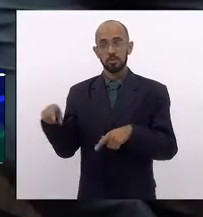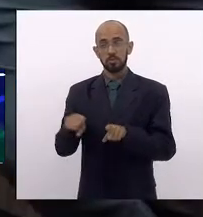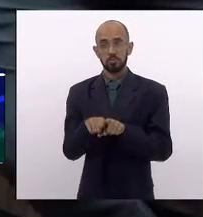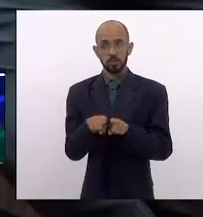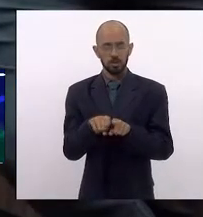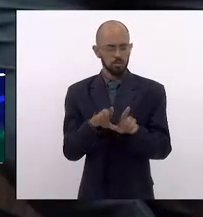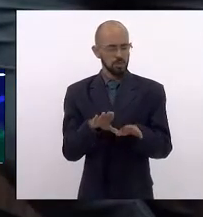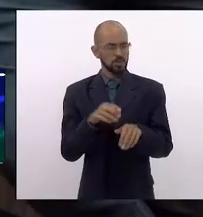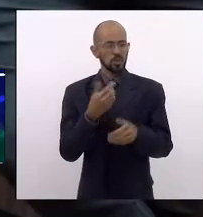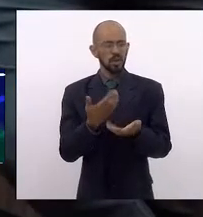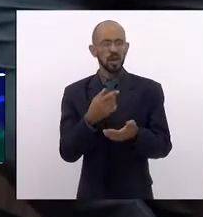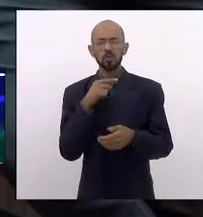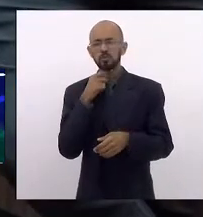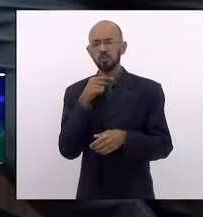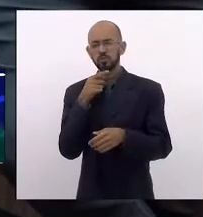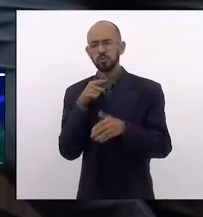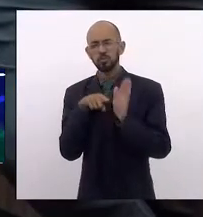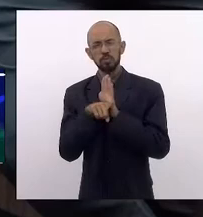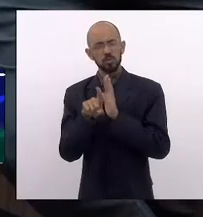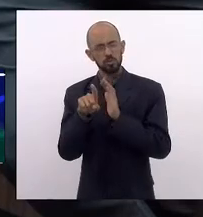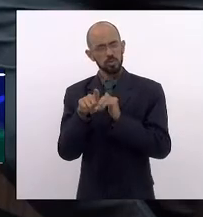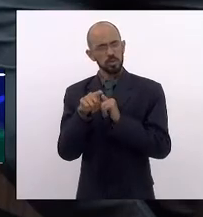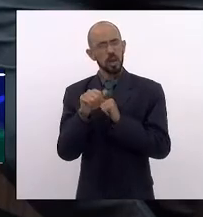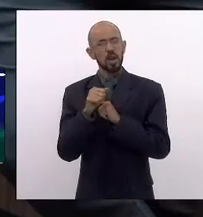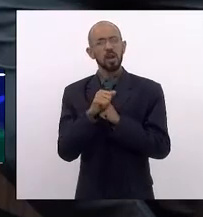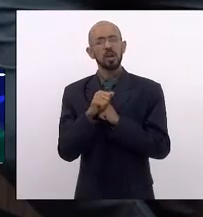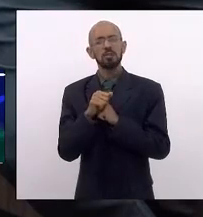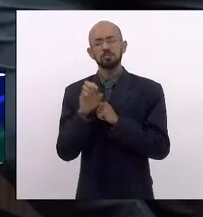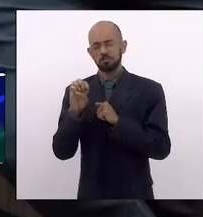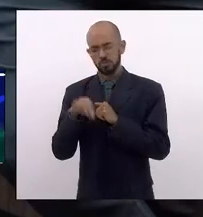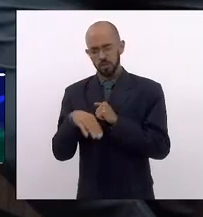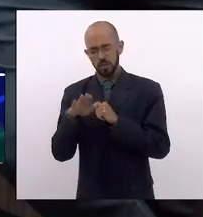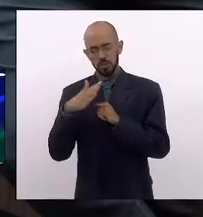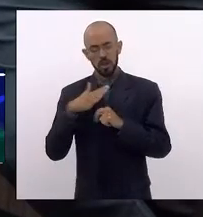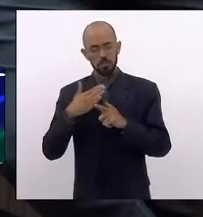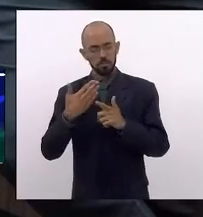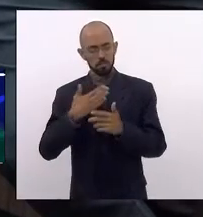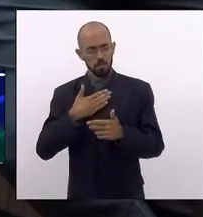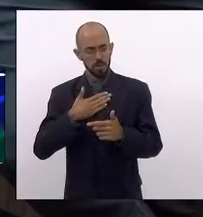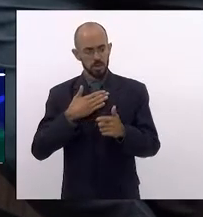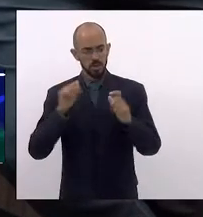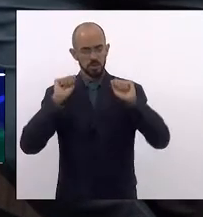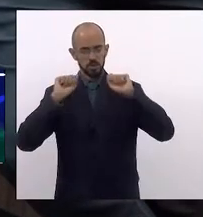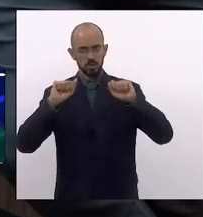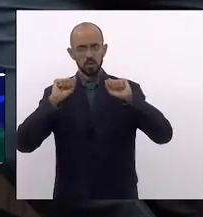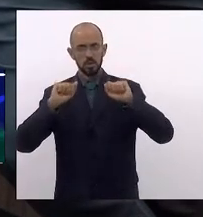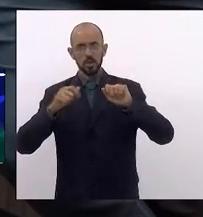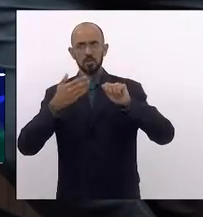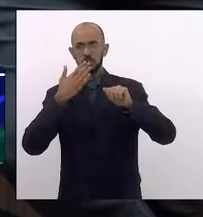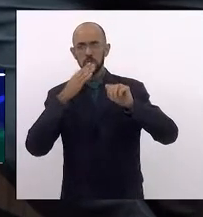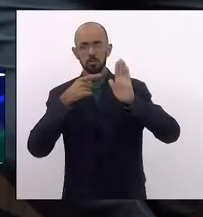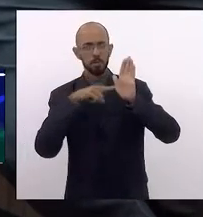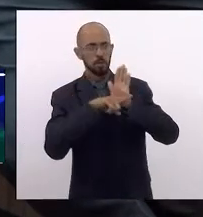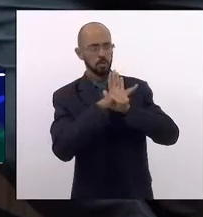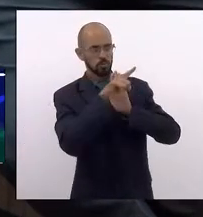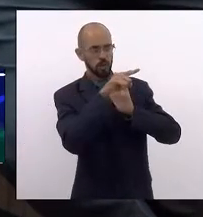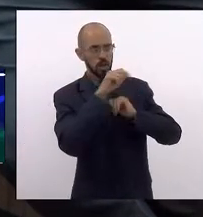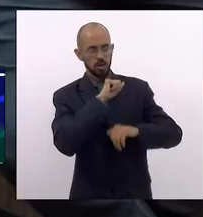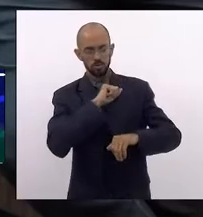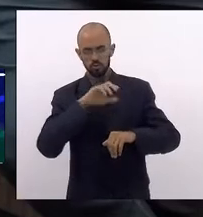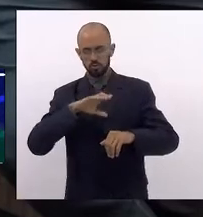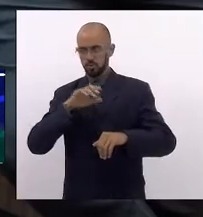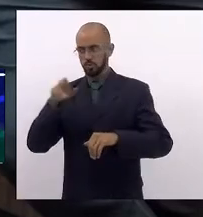é que a minha sobrinha pediu para perguntar a vossa excelência se você as